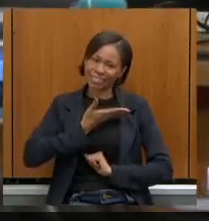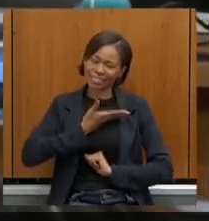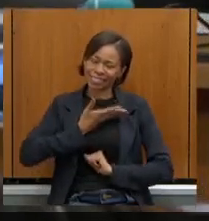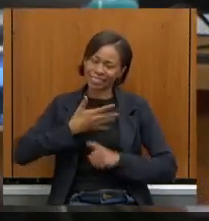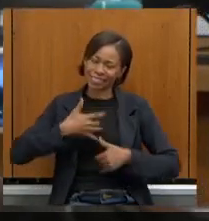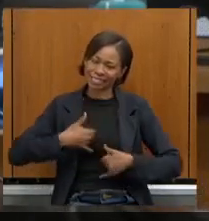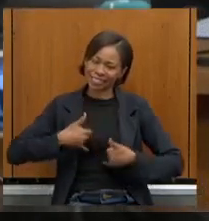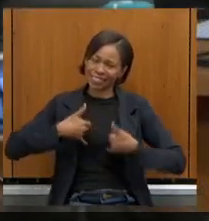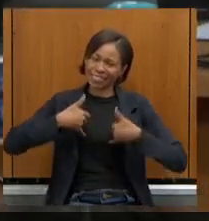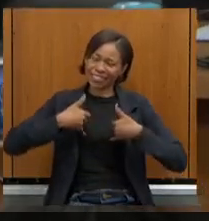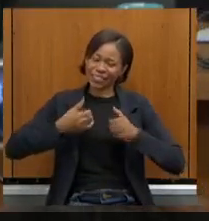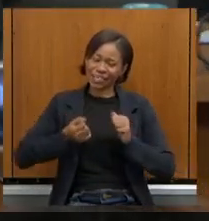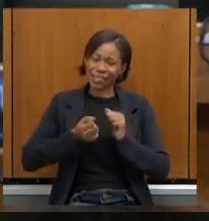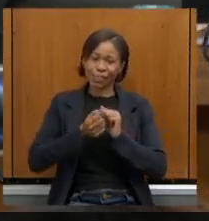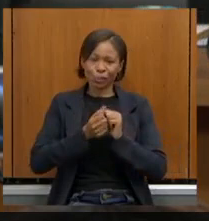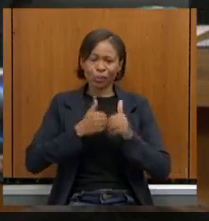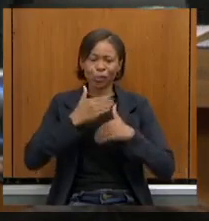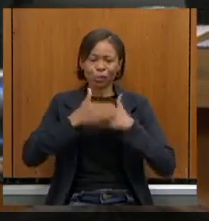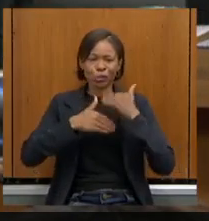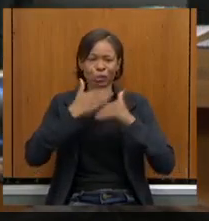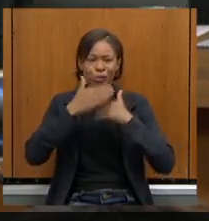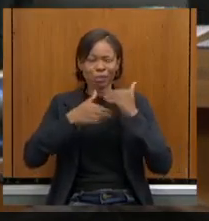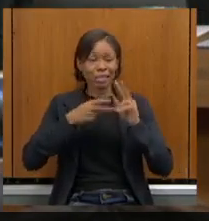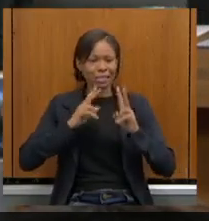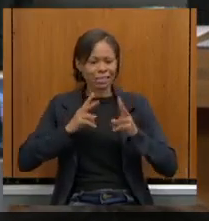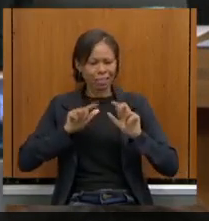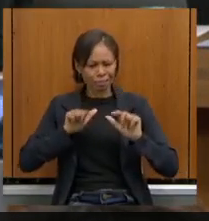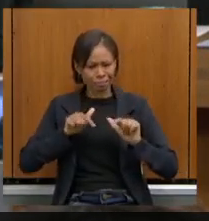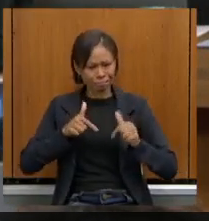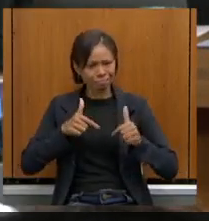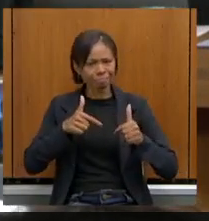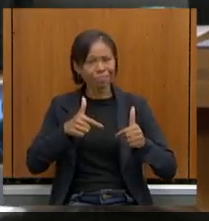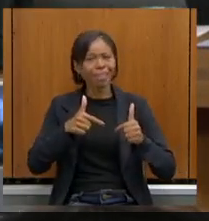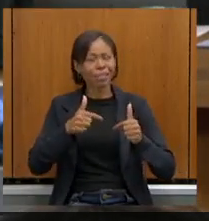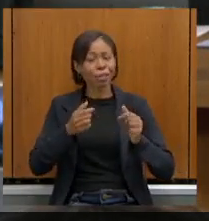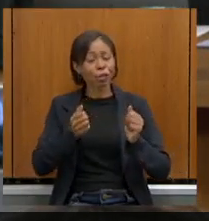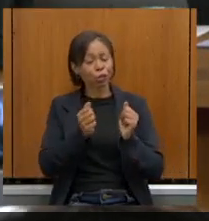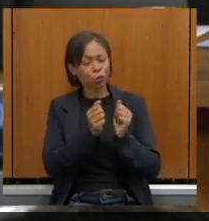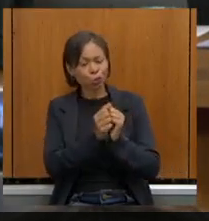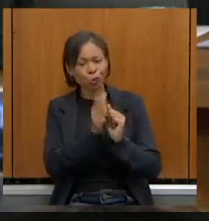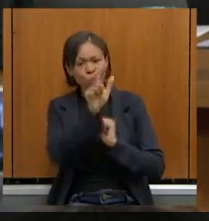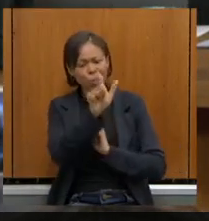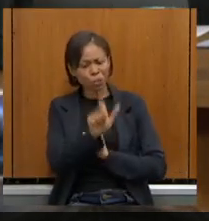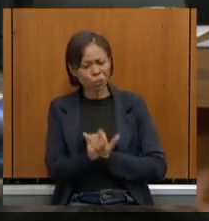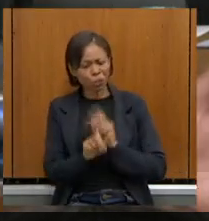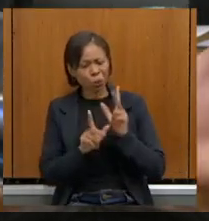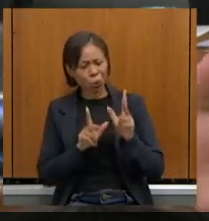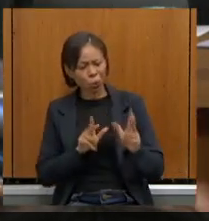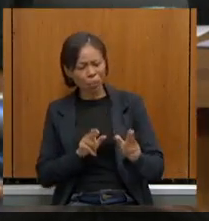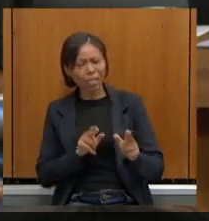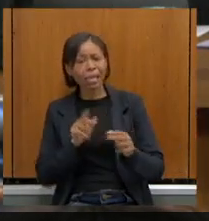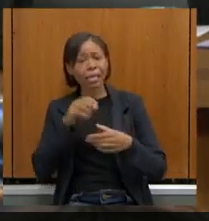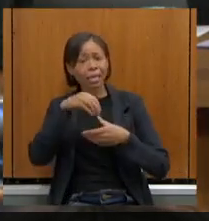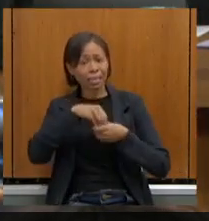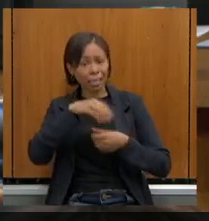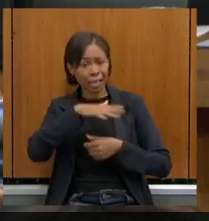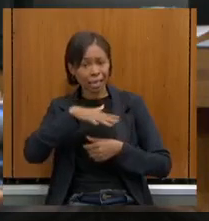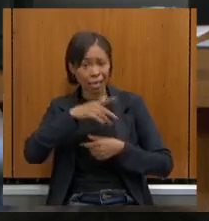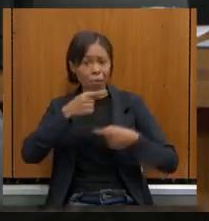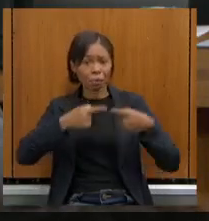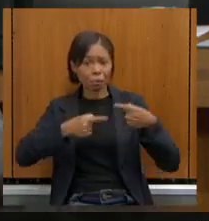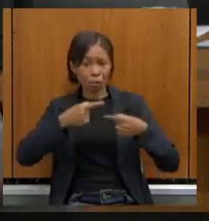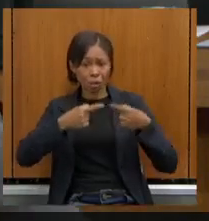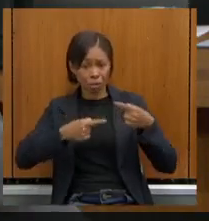poder construir de maneira sempre proativa do lado de pessoas como você, que realmente tem na política essa